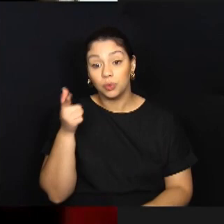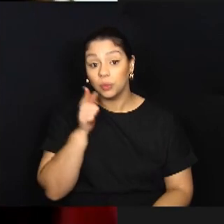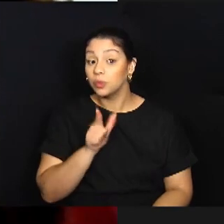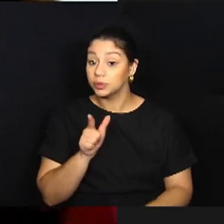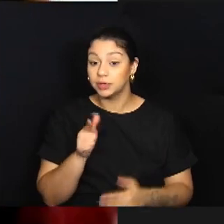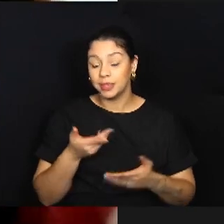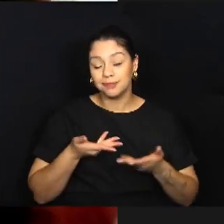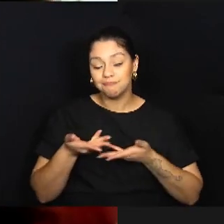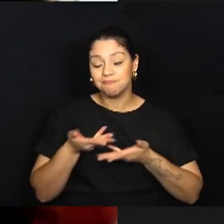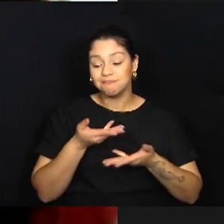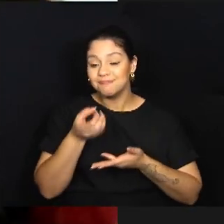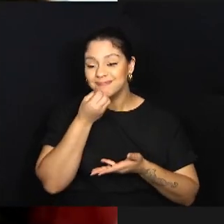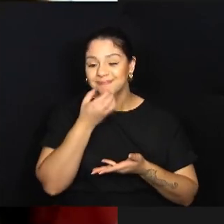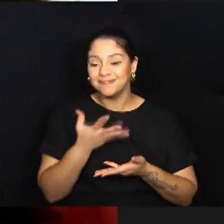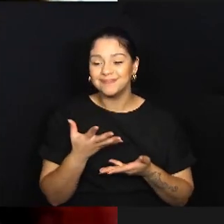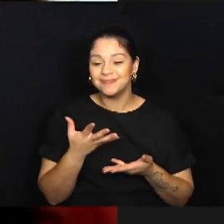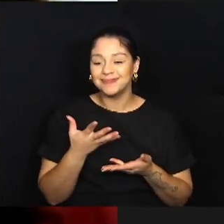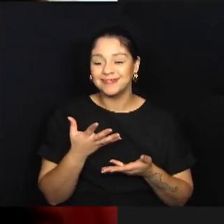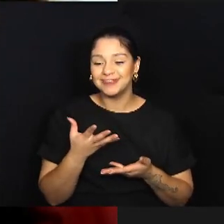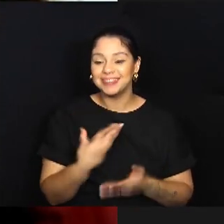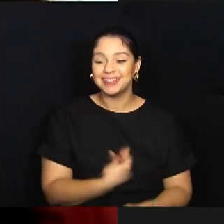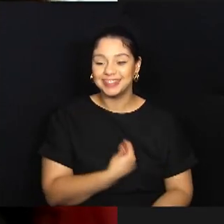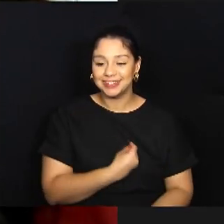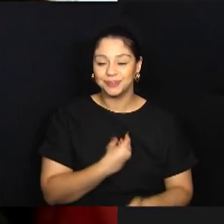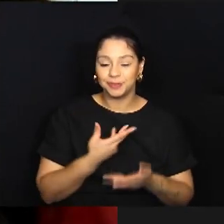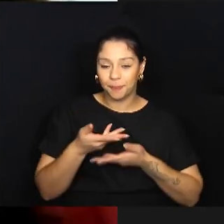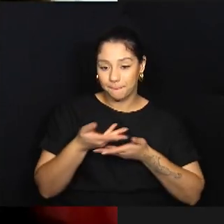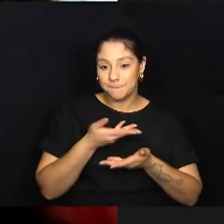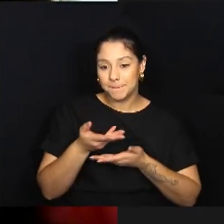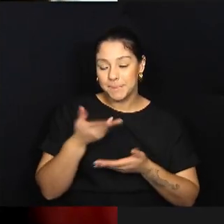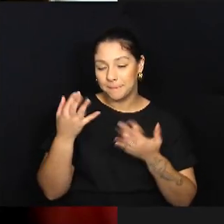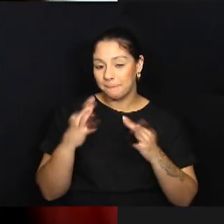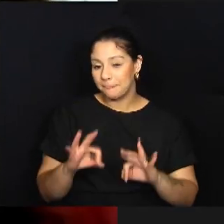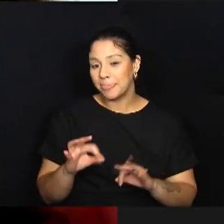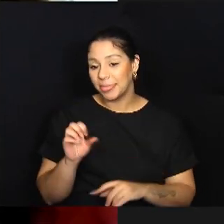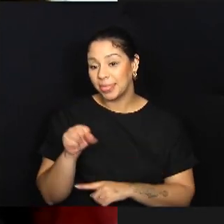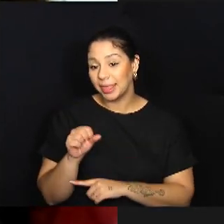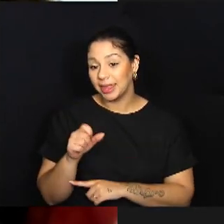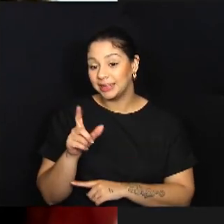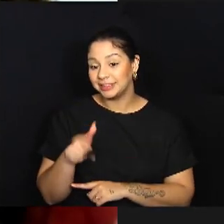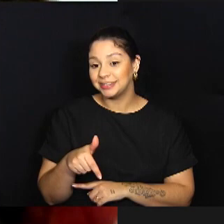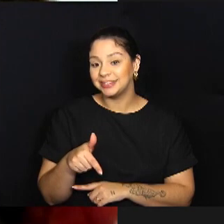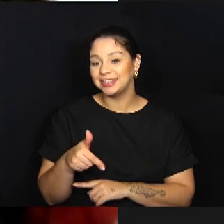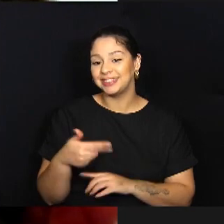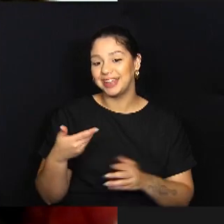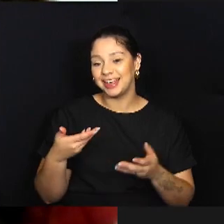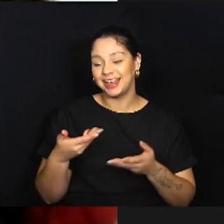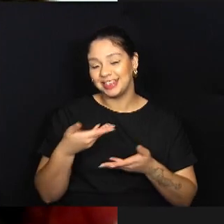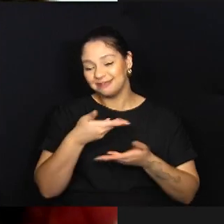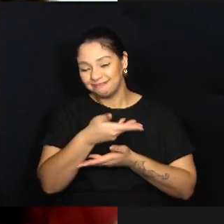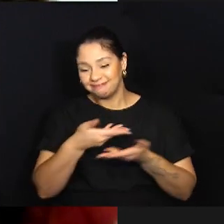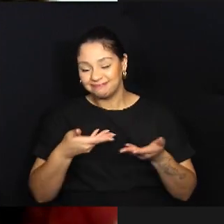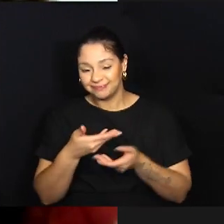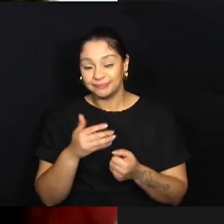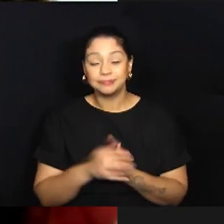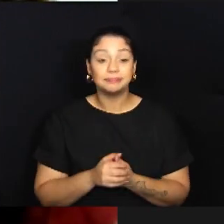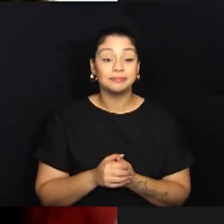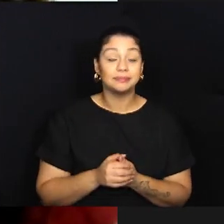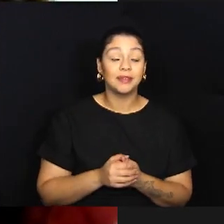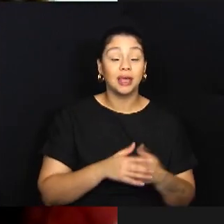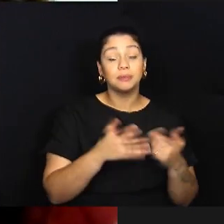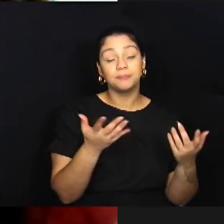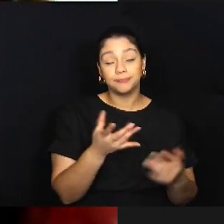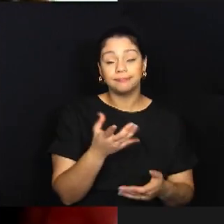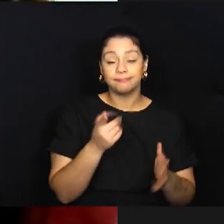conviver bem, assim como a gente convive, né, na vida. Então eu acho que dá muito certo essa parceria de trabalho também. E chegando no